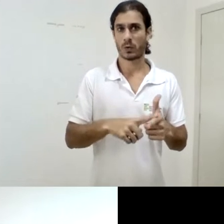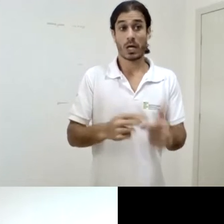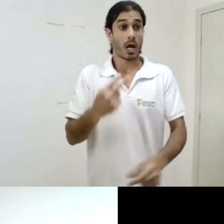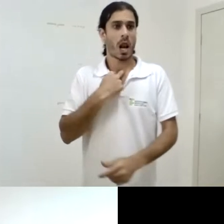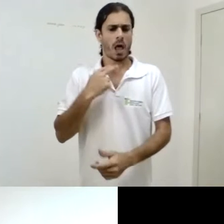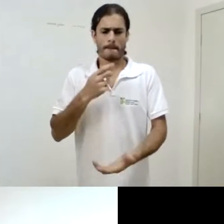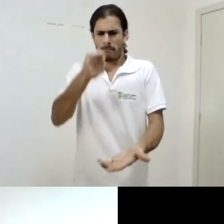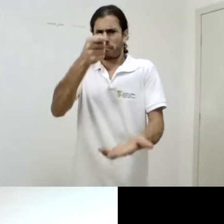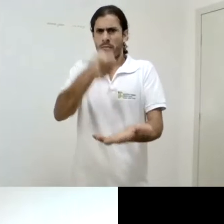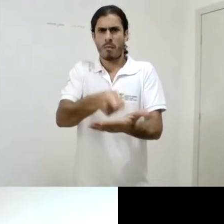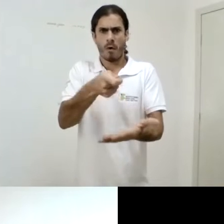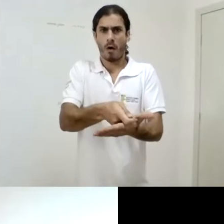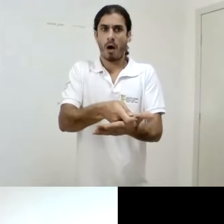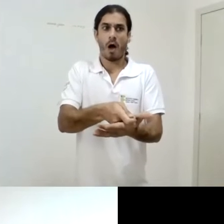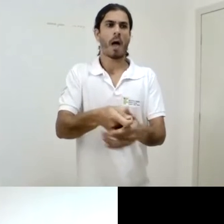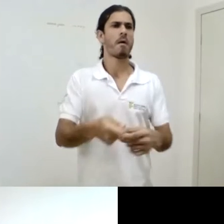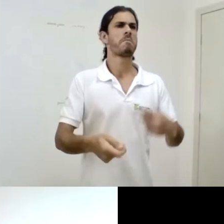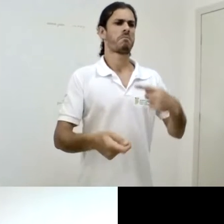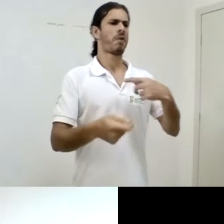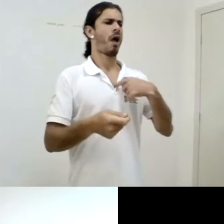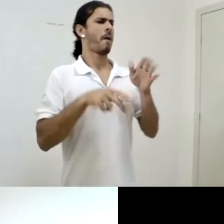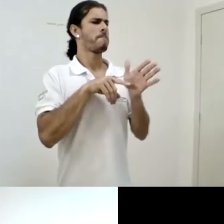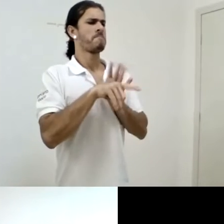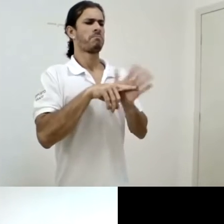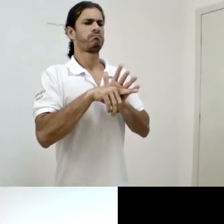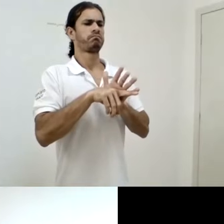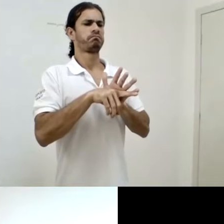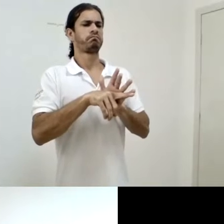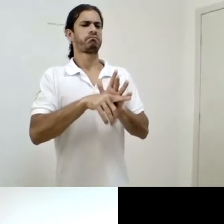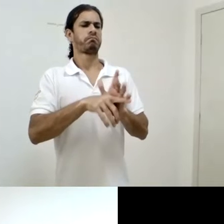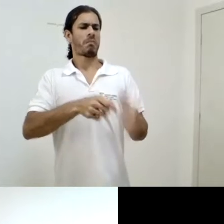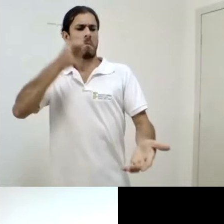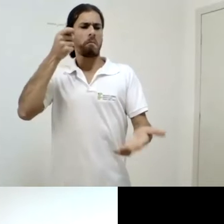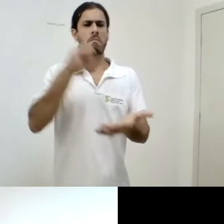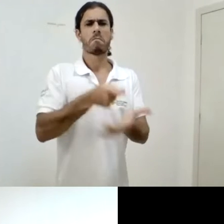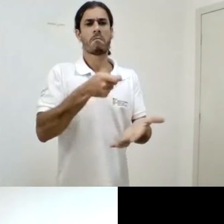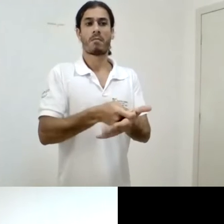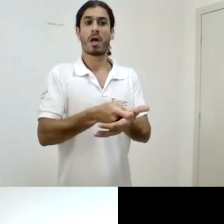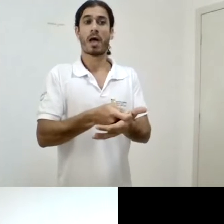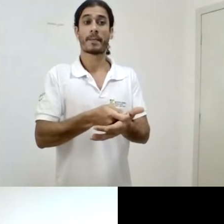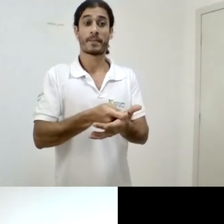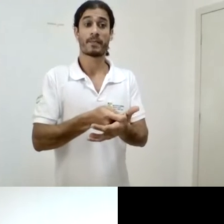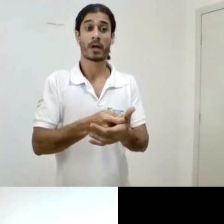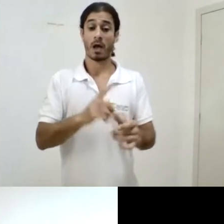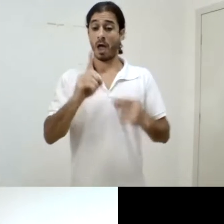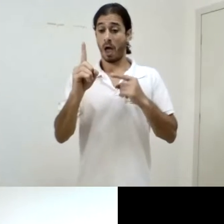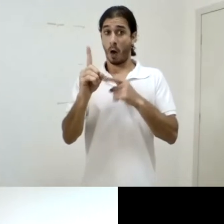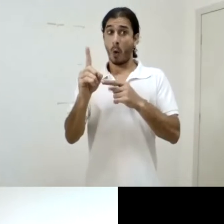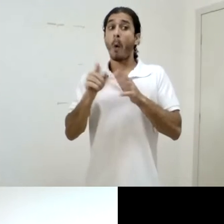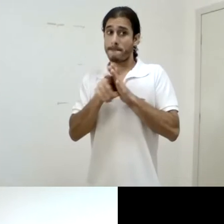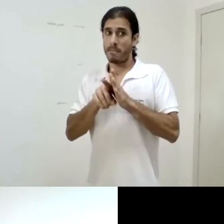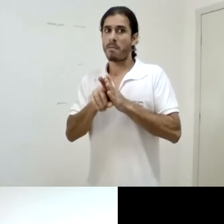posição do pesquisador. O pesquisador tem que estar em acordo e os sujeitos da pesquisa têm que estar em acordo com o pesquisador.